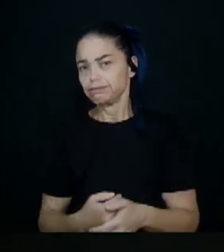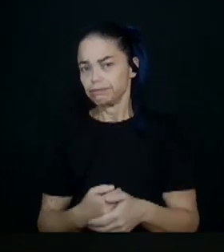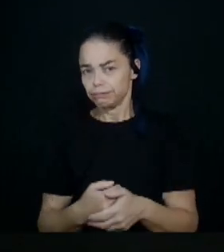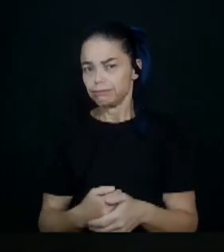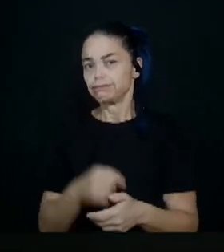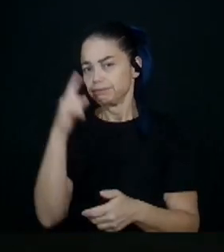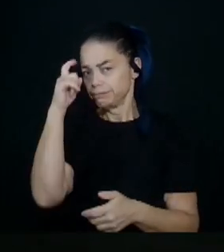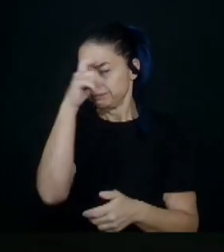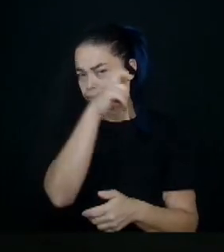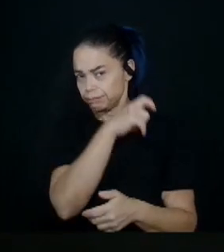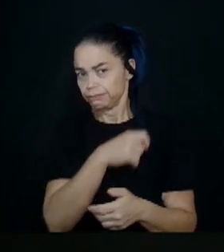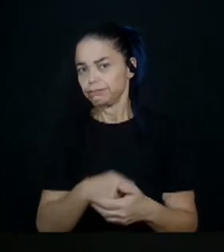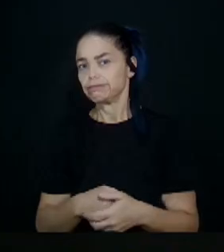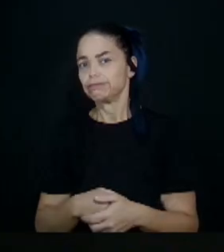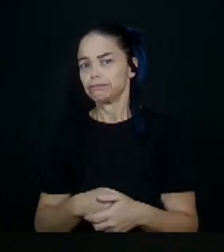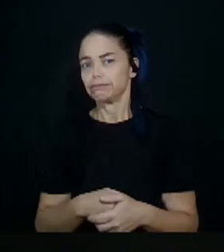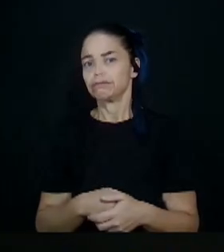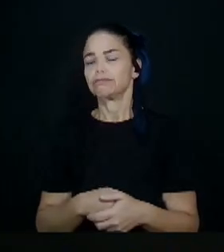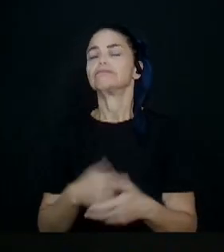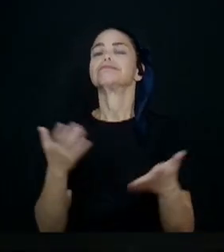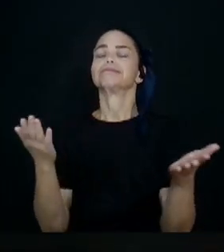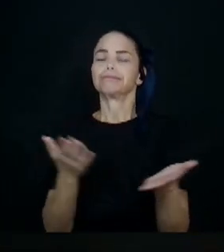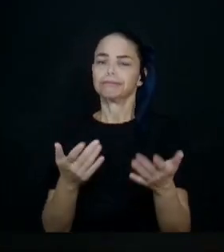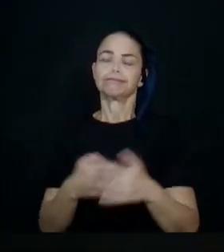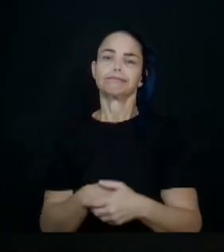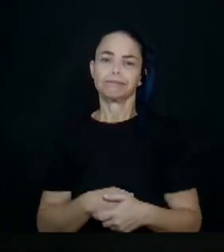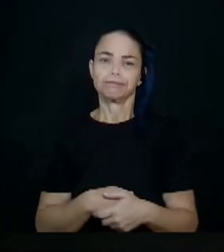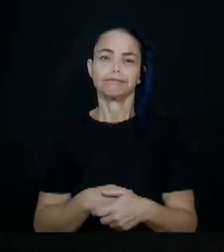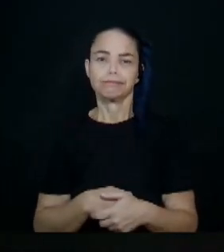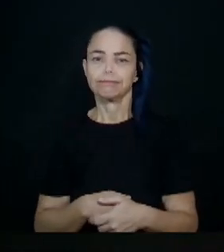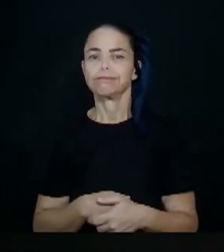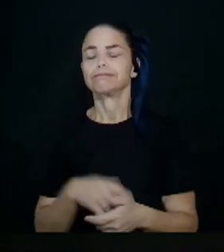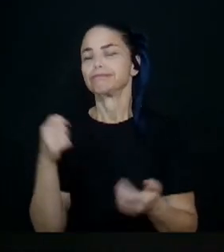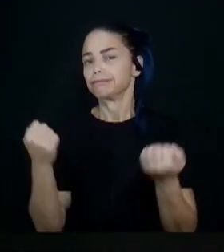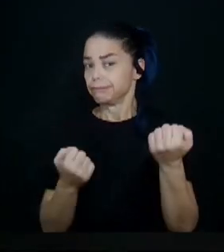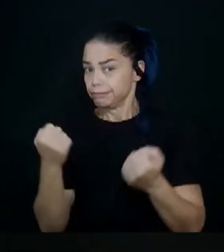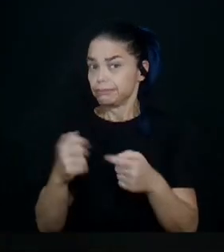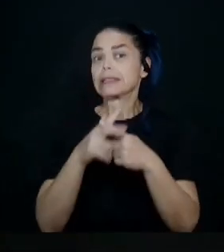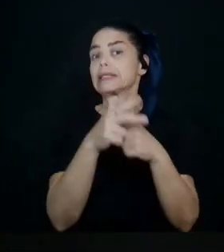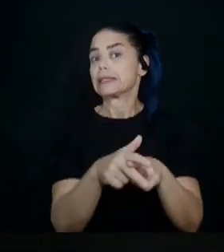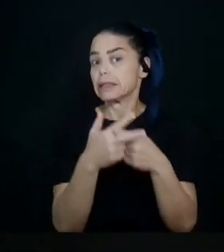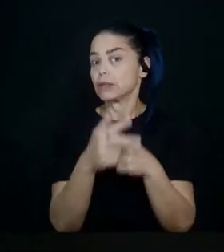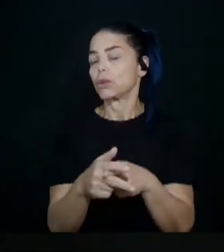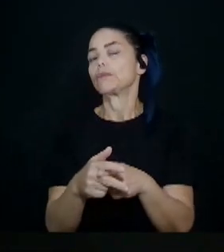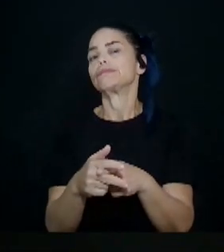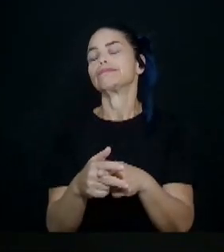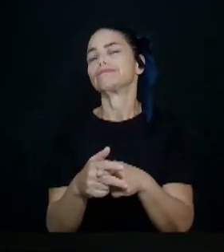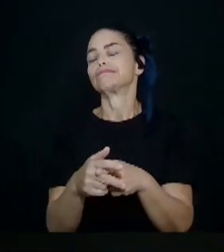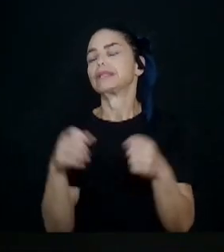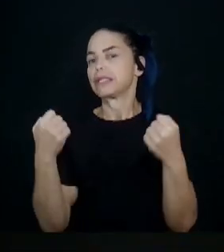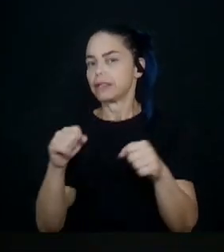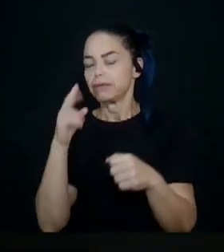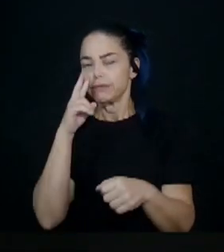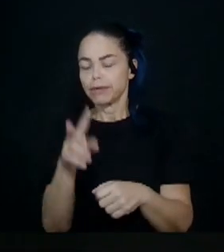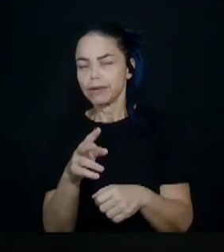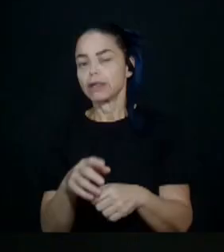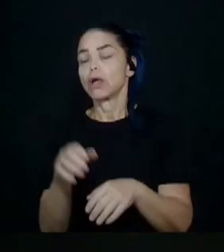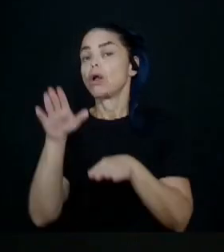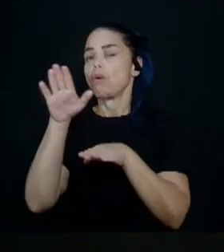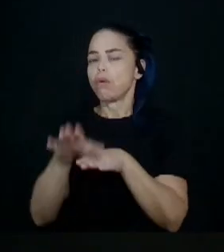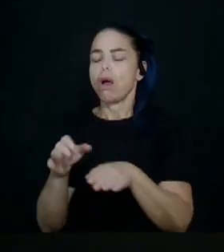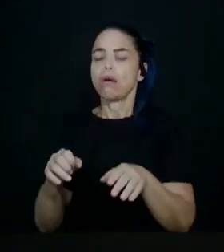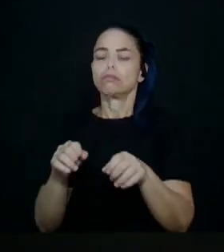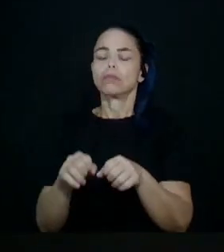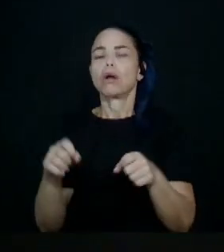difícil, né, fluir. Agora você imagina se o seu carro para no meio ali da rua, né, da